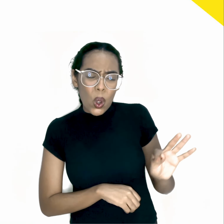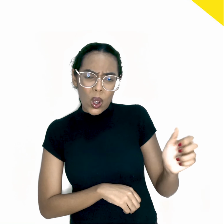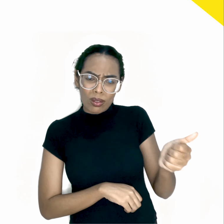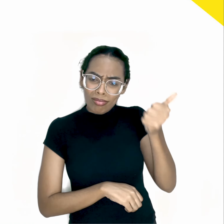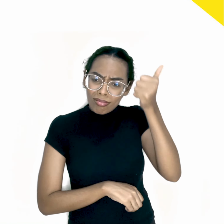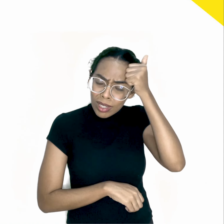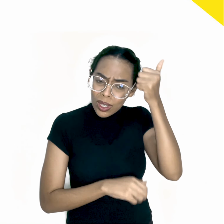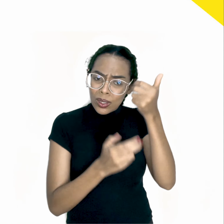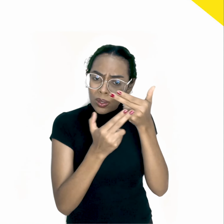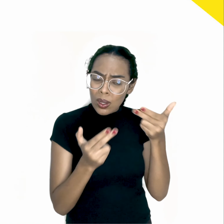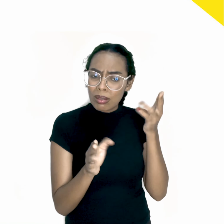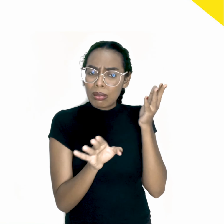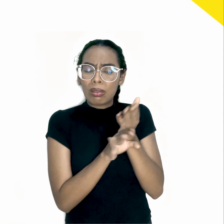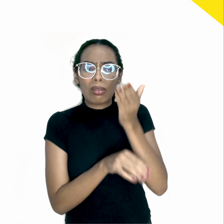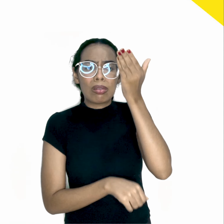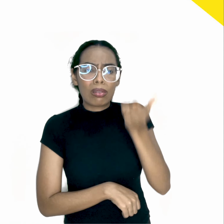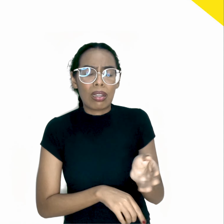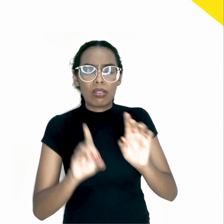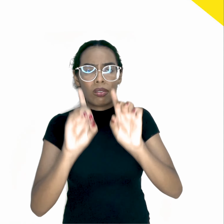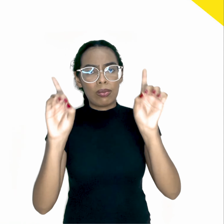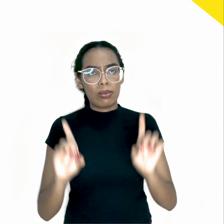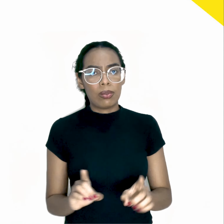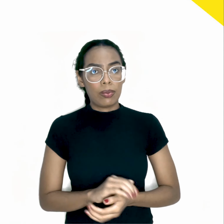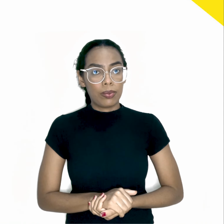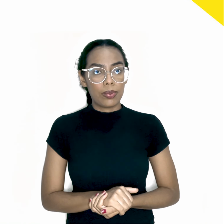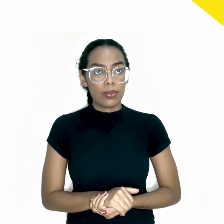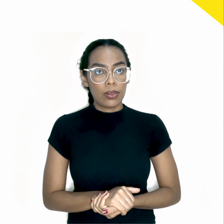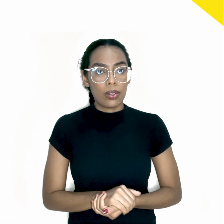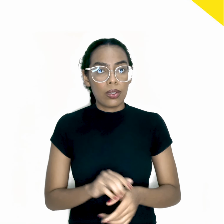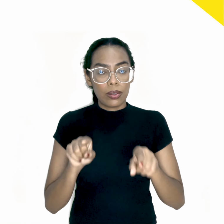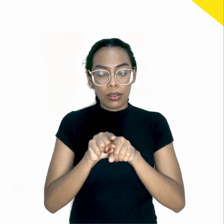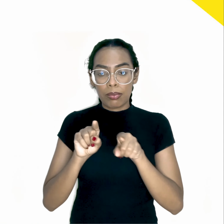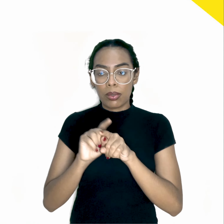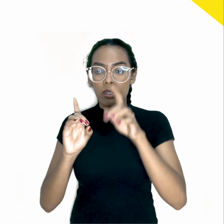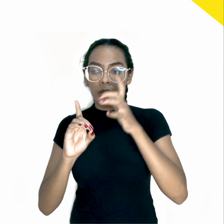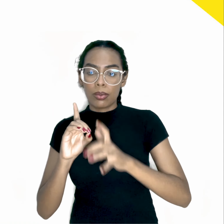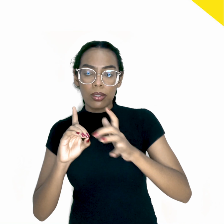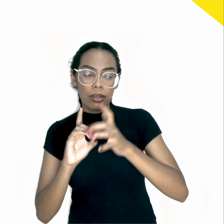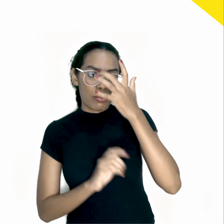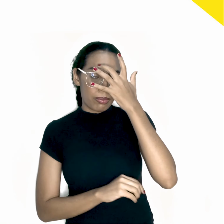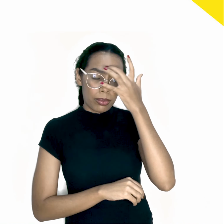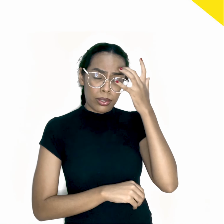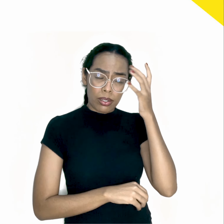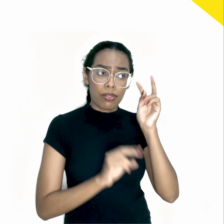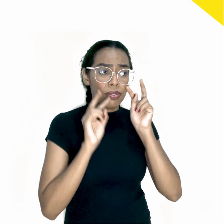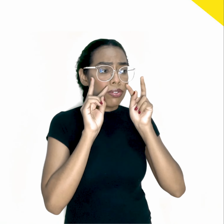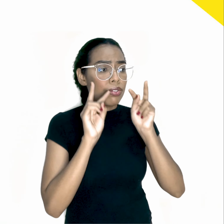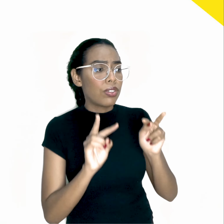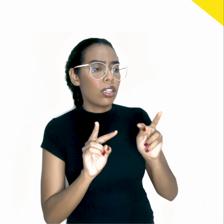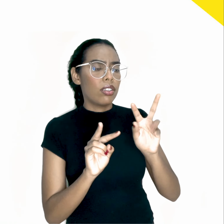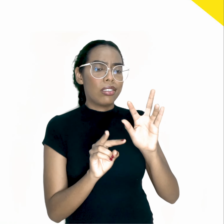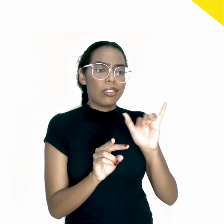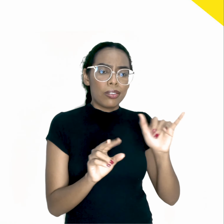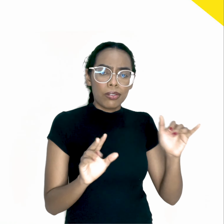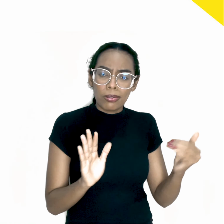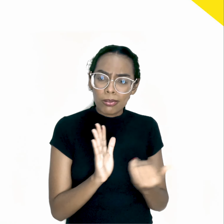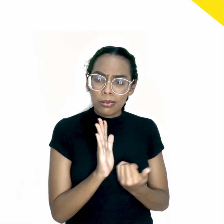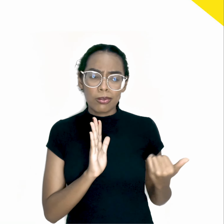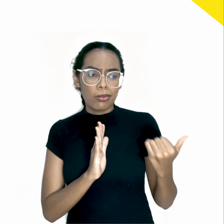fraquezas e frustrações na pessoa com deficiência É capacitismo subestimar ou superestimar pessoas com